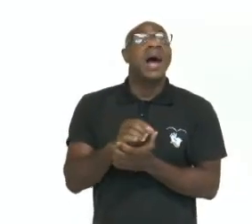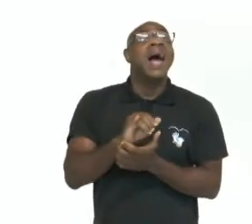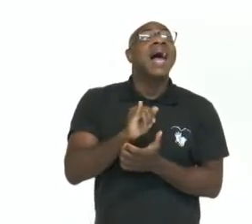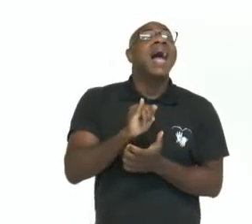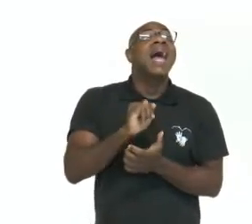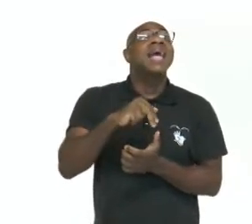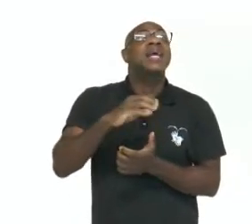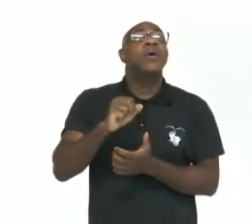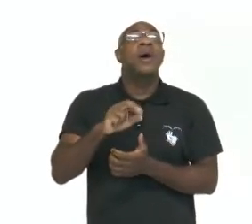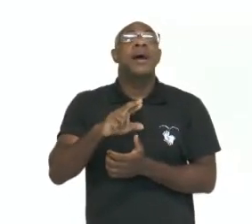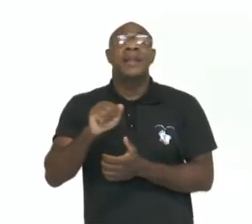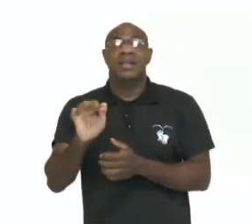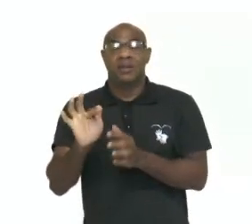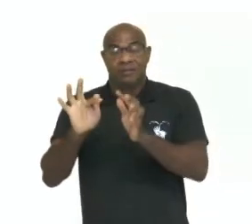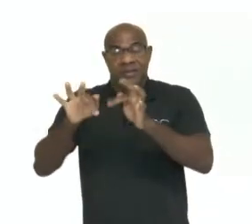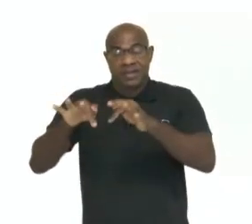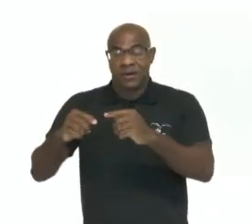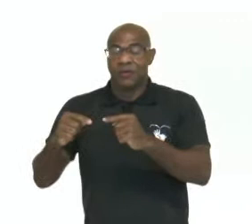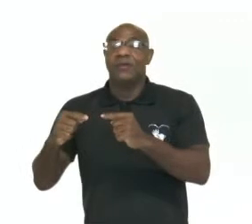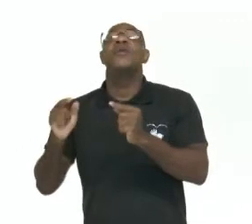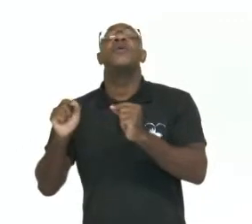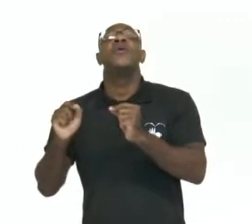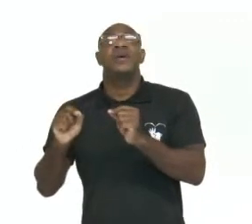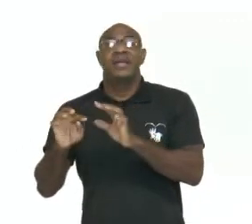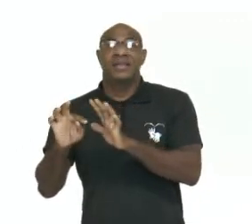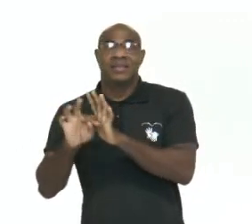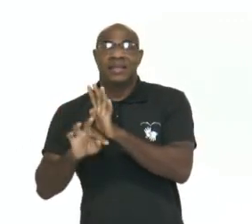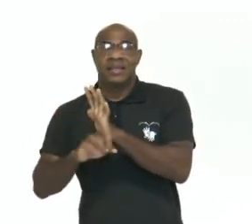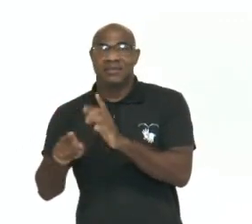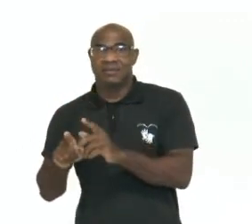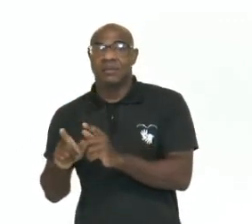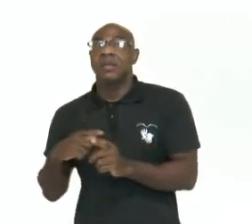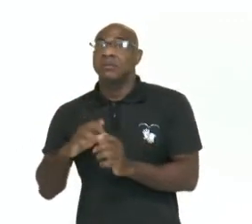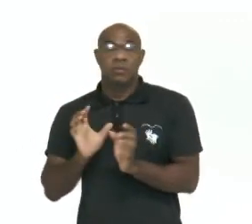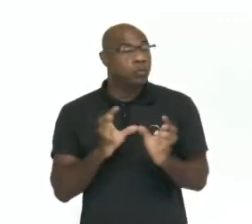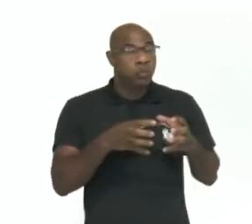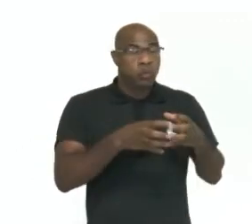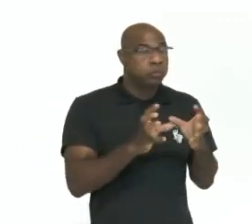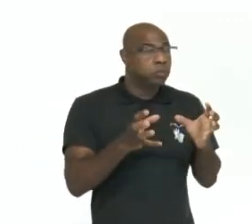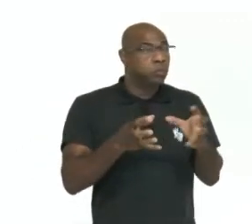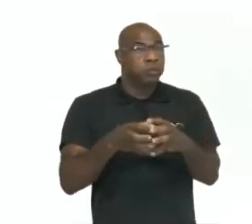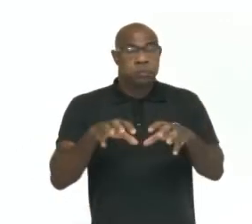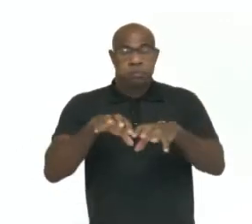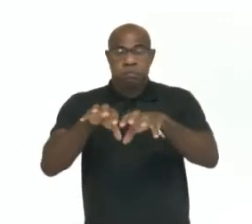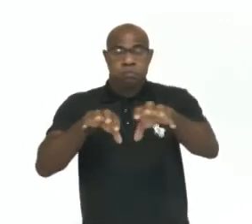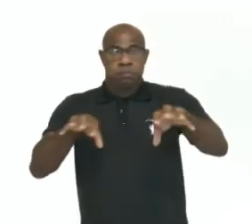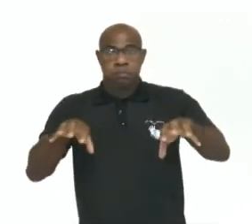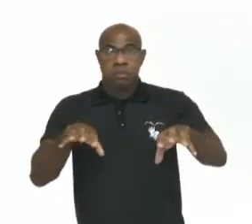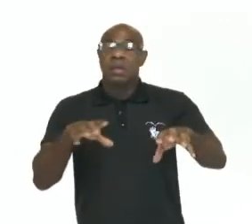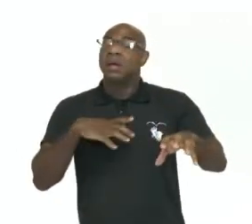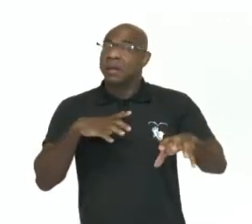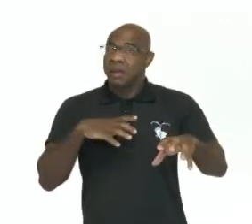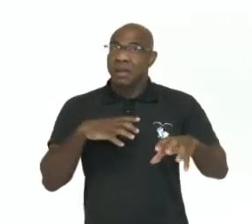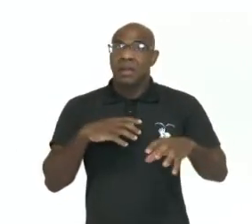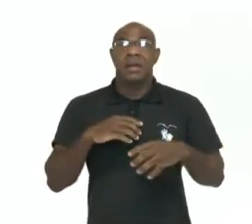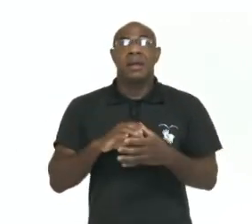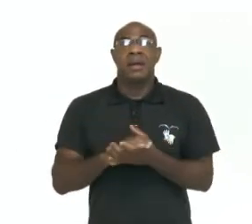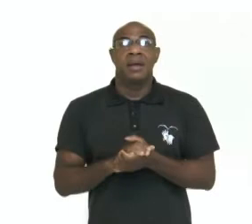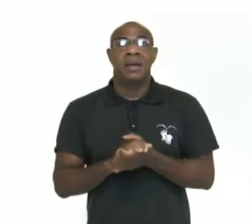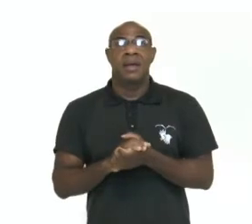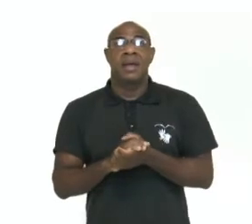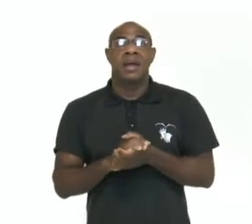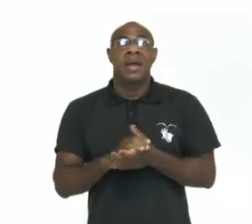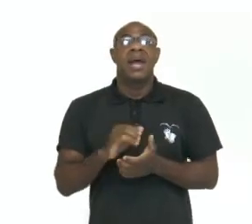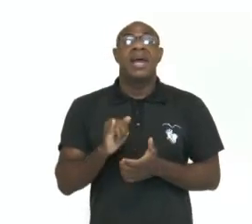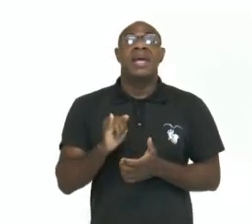final do texto, em permitem colocar cada um no seu devido lugar. Há uma incoerência interna, pois contradiz o que foi